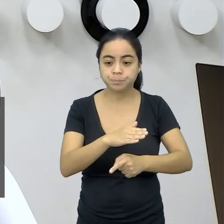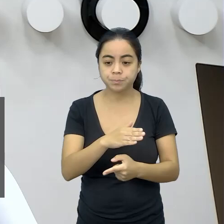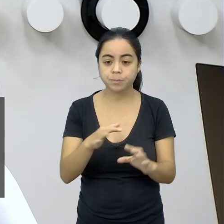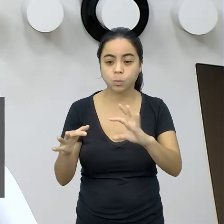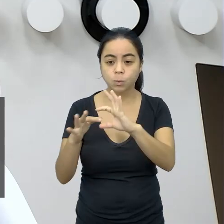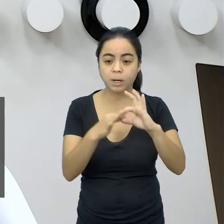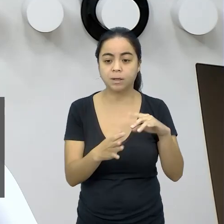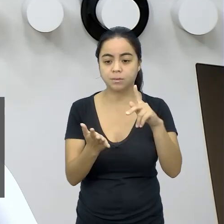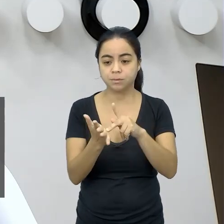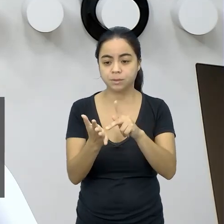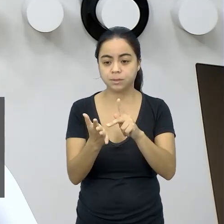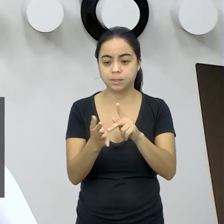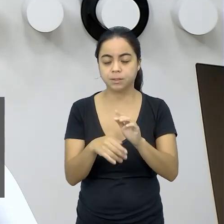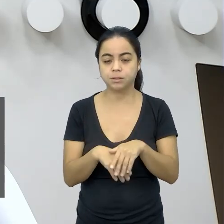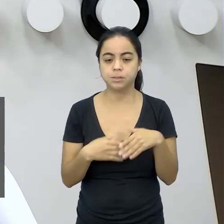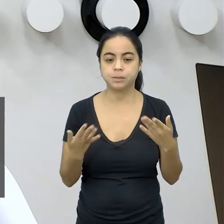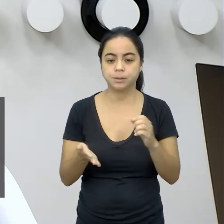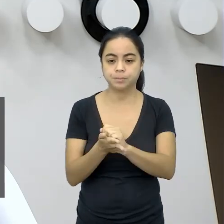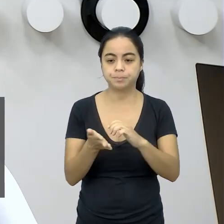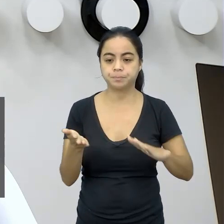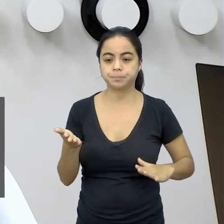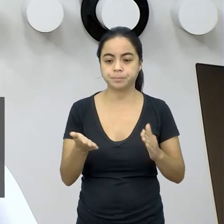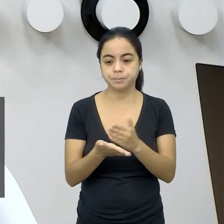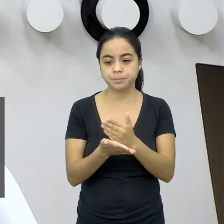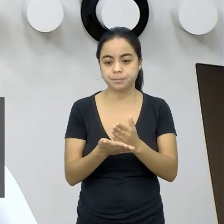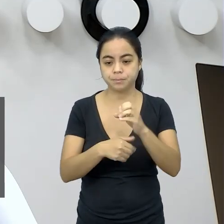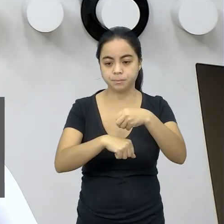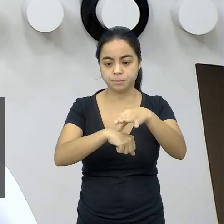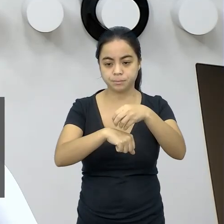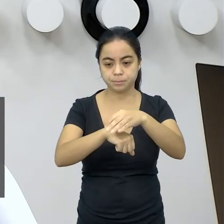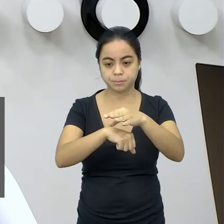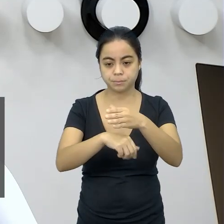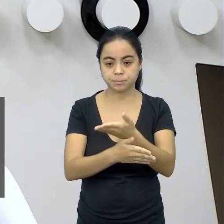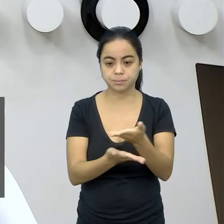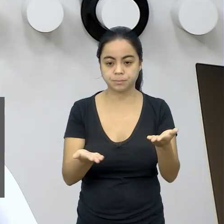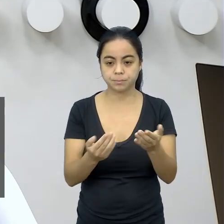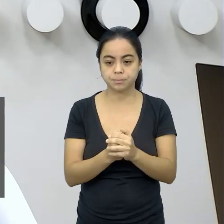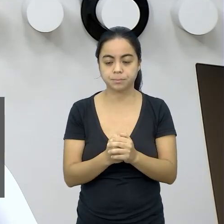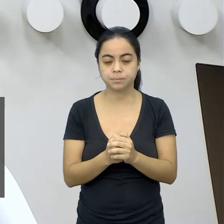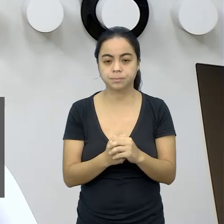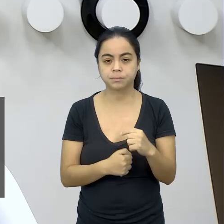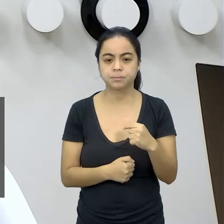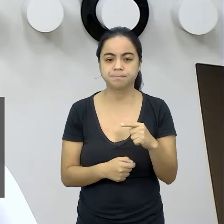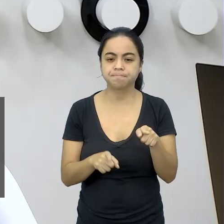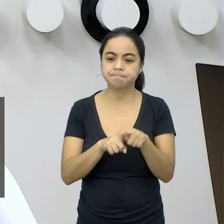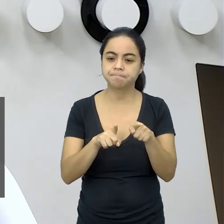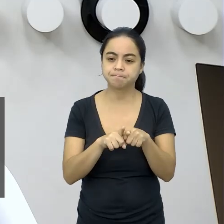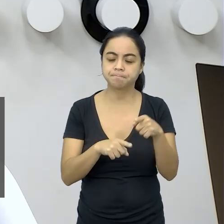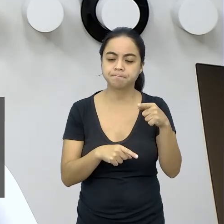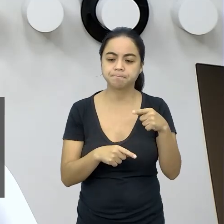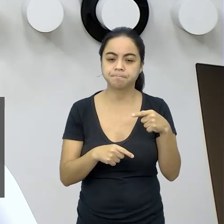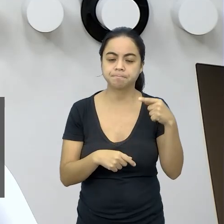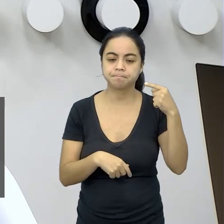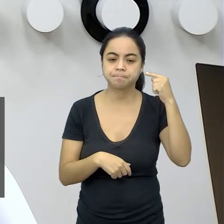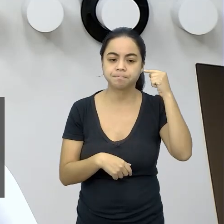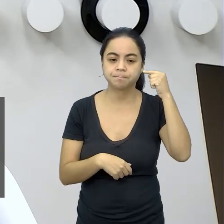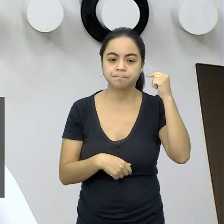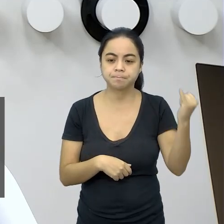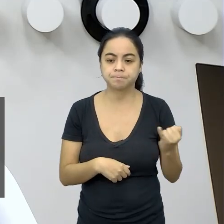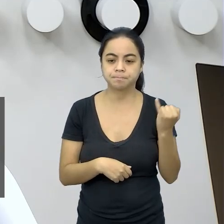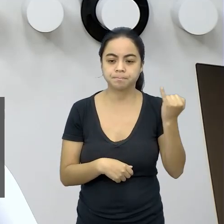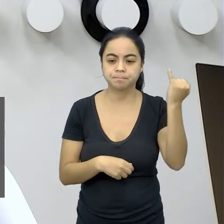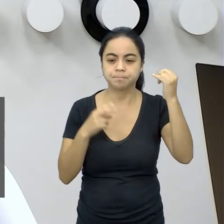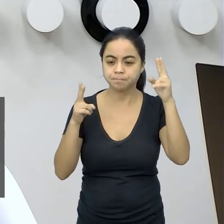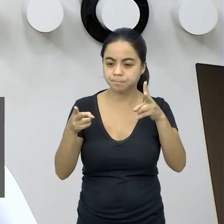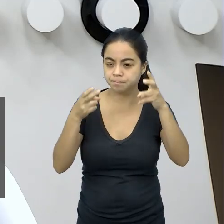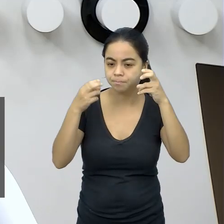contextualizado, né? Então as atividades aqui são algumas sugestões, né? No entanto, a gente vai dar essa importância de reconhecer como que